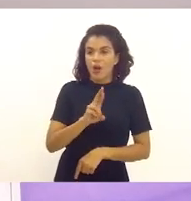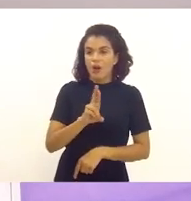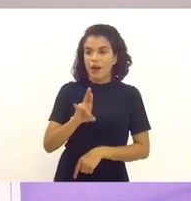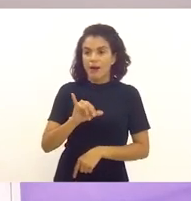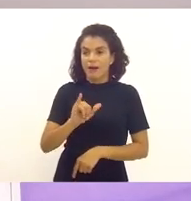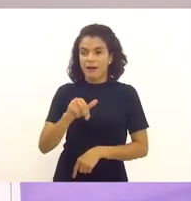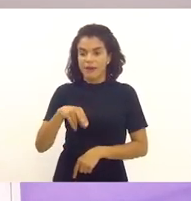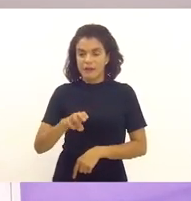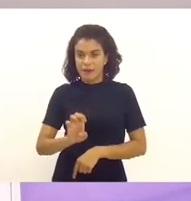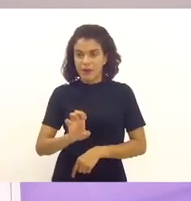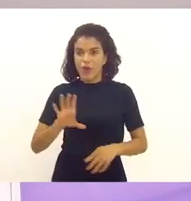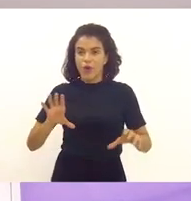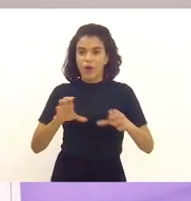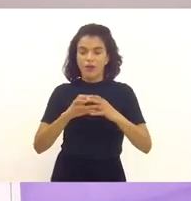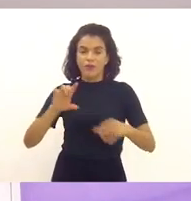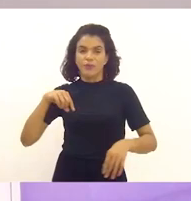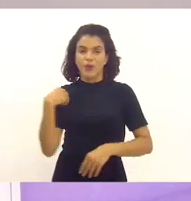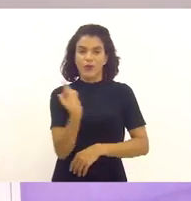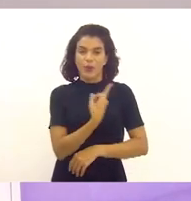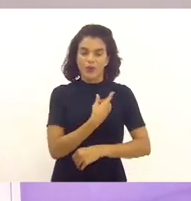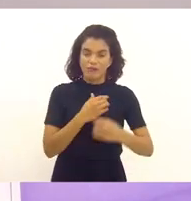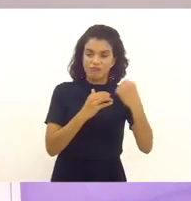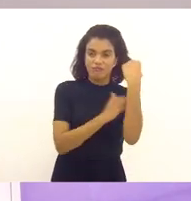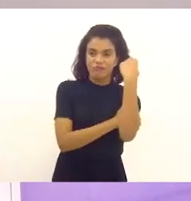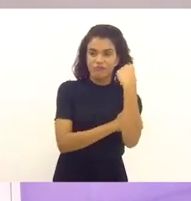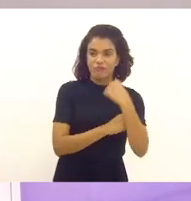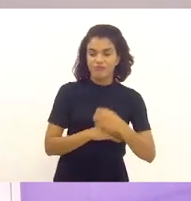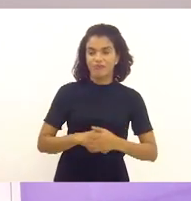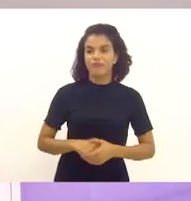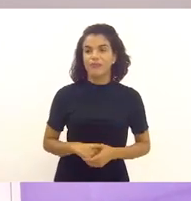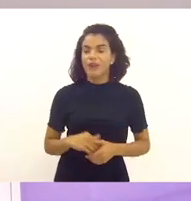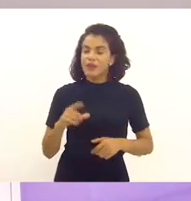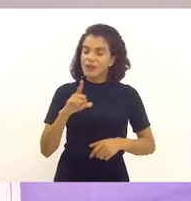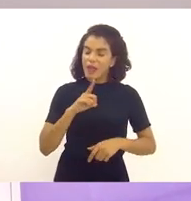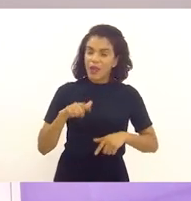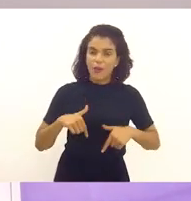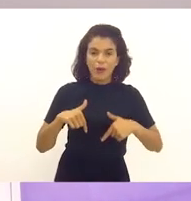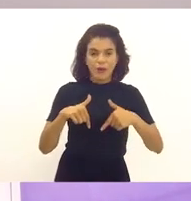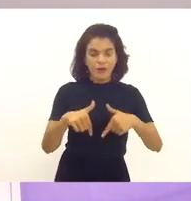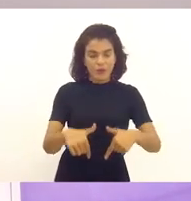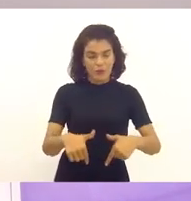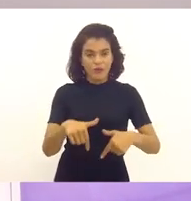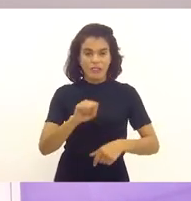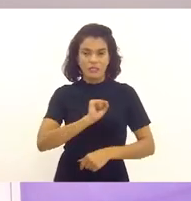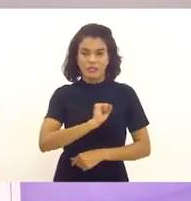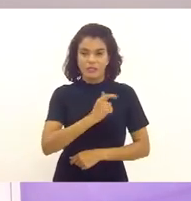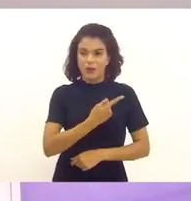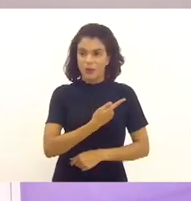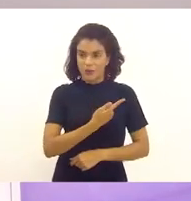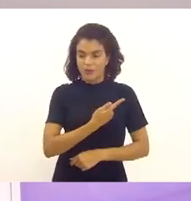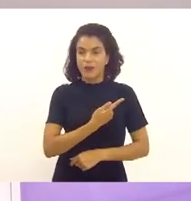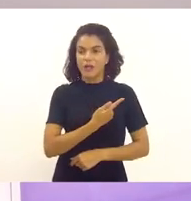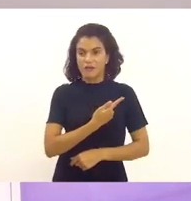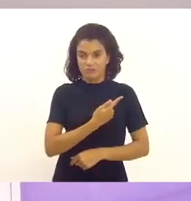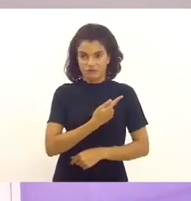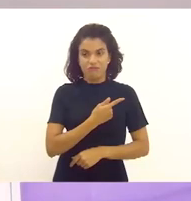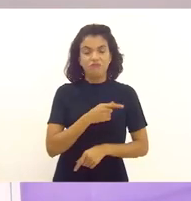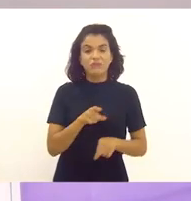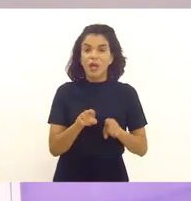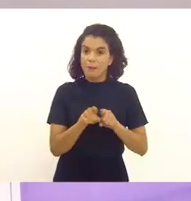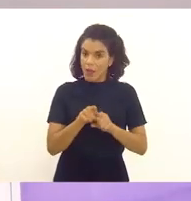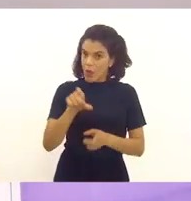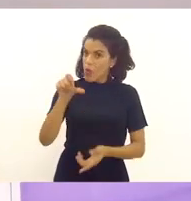por todas nós de São Gonçalo que também tem aí uma atuação importante ali em São Gonçalo também um dos